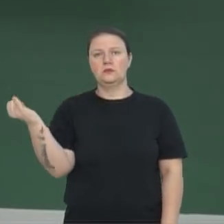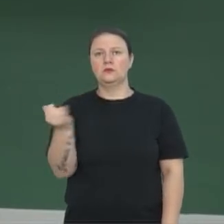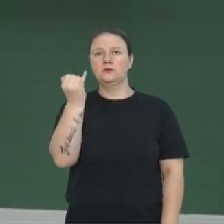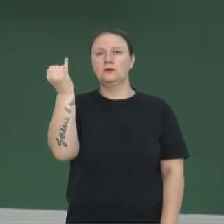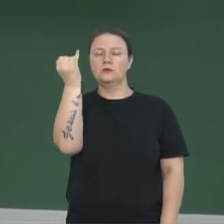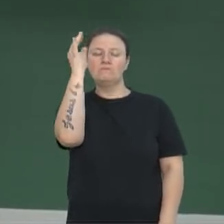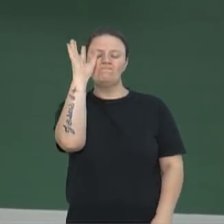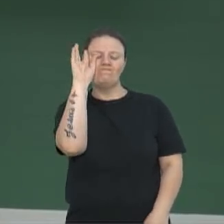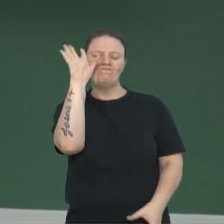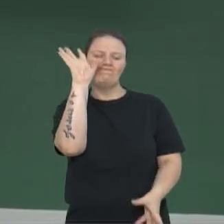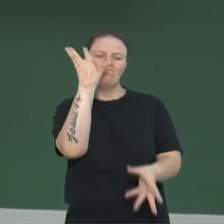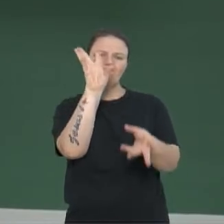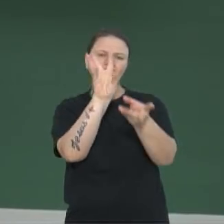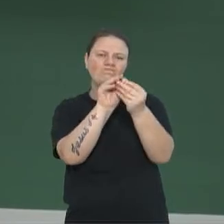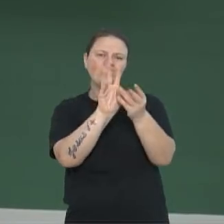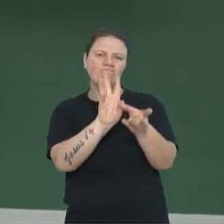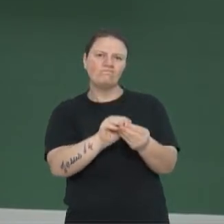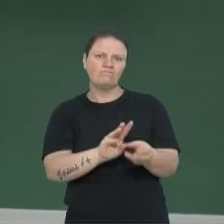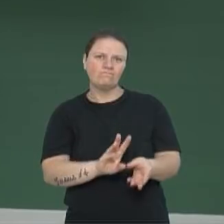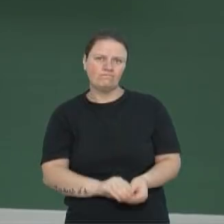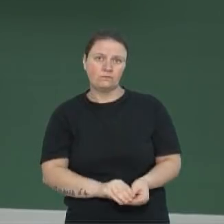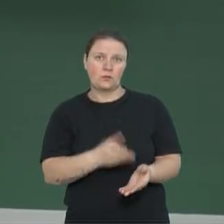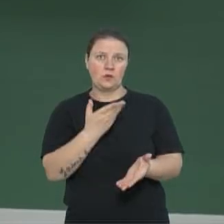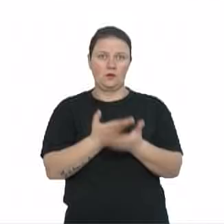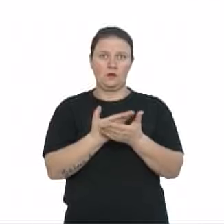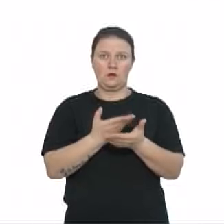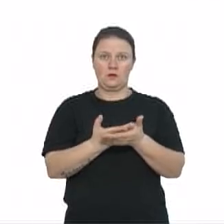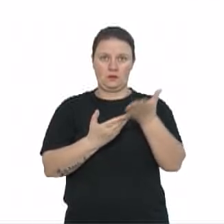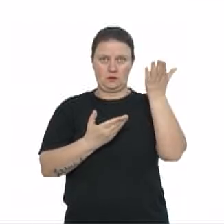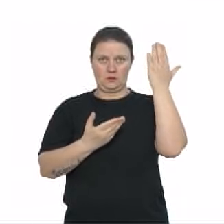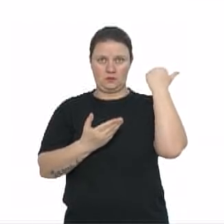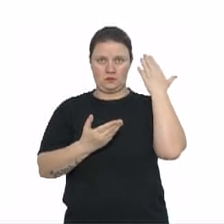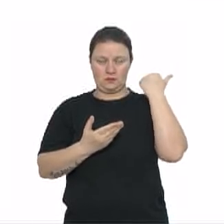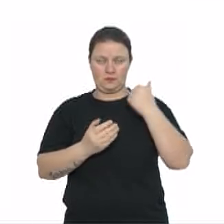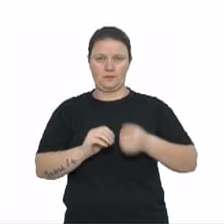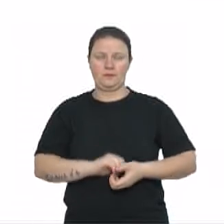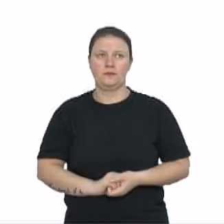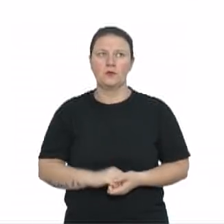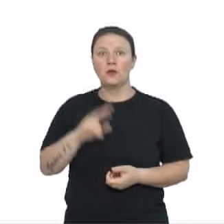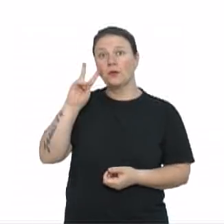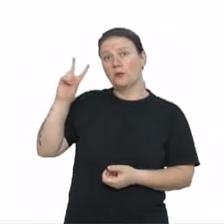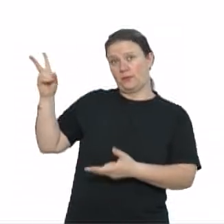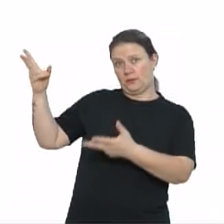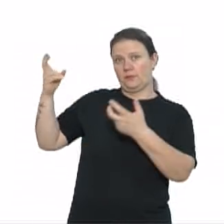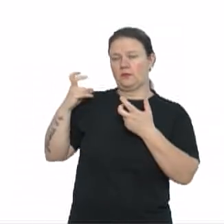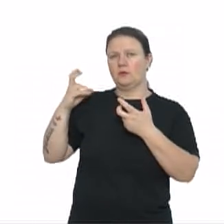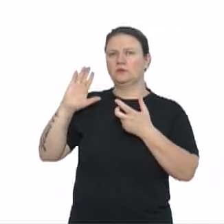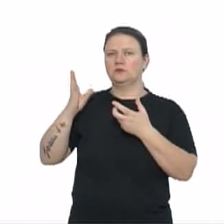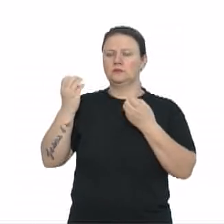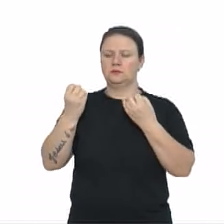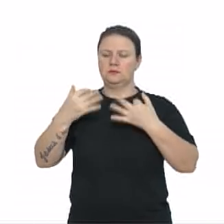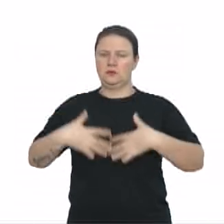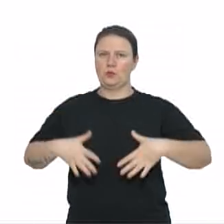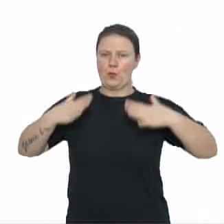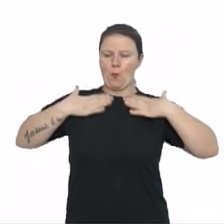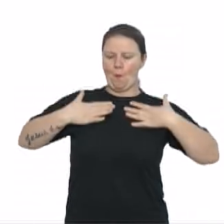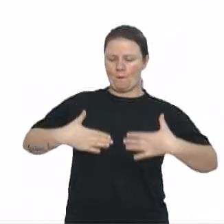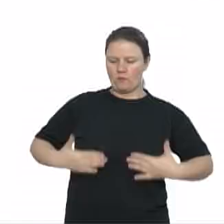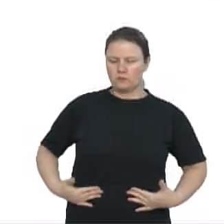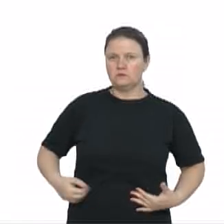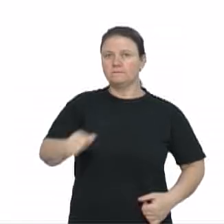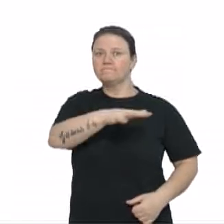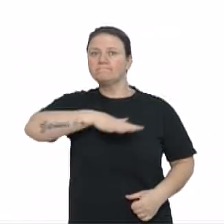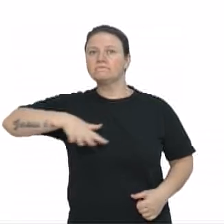o conteúdo da aula anterior. Dá uma olhada aqui. Na aula anterior, a gente trabalhou corpo e espaço